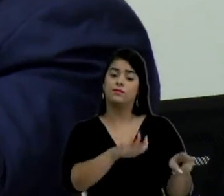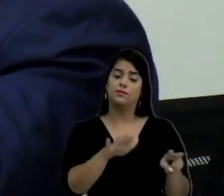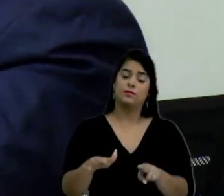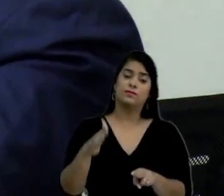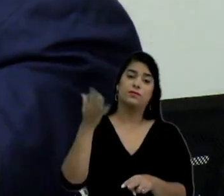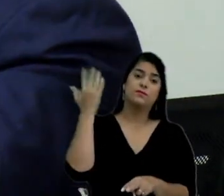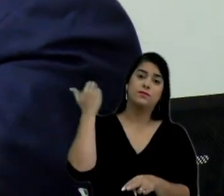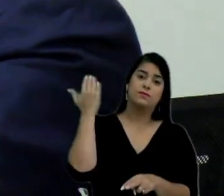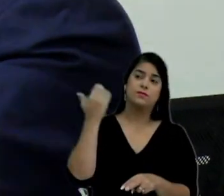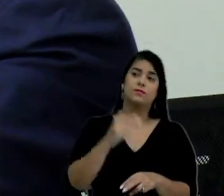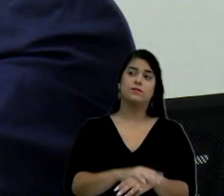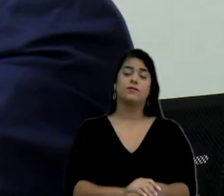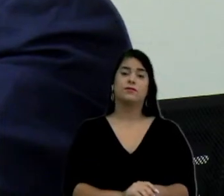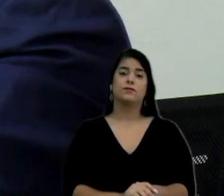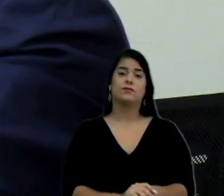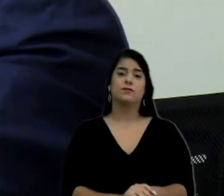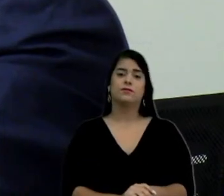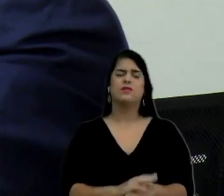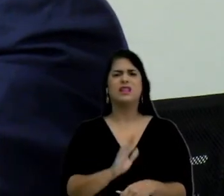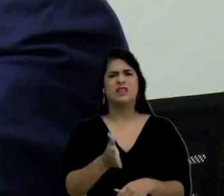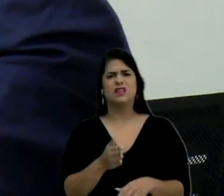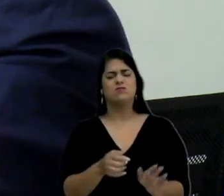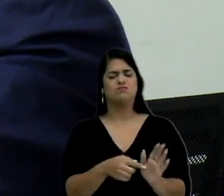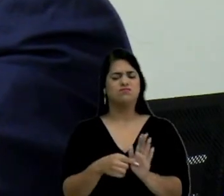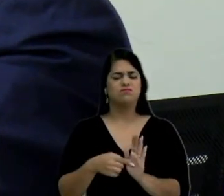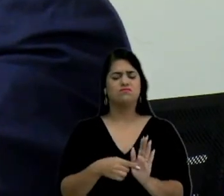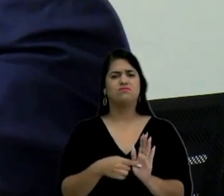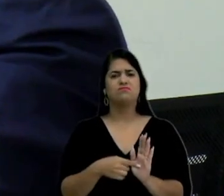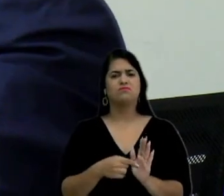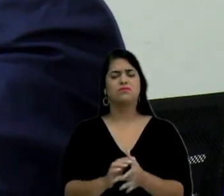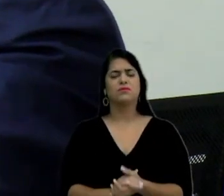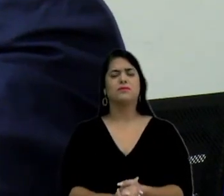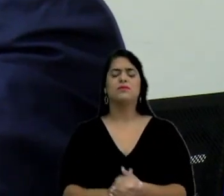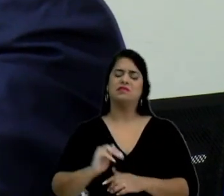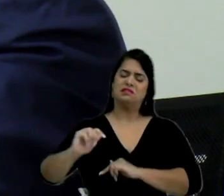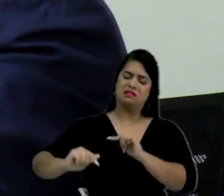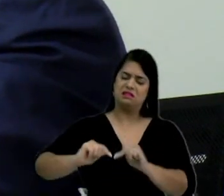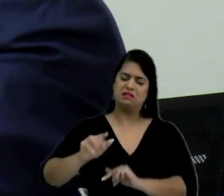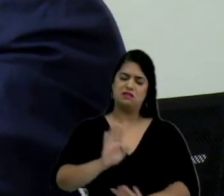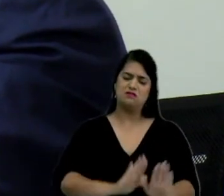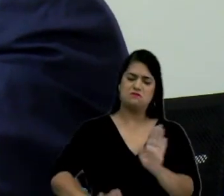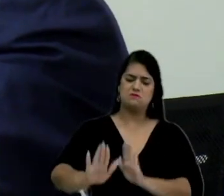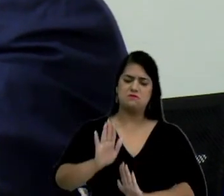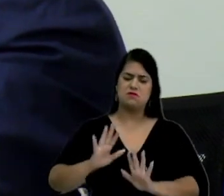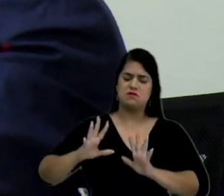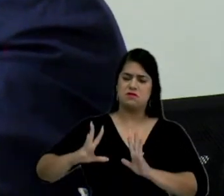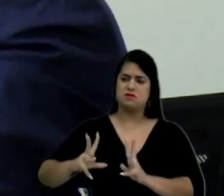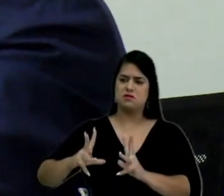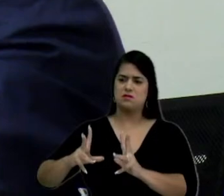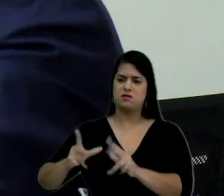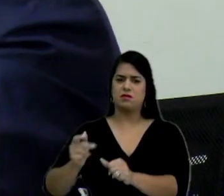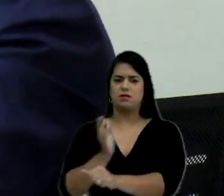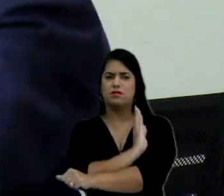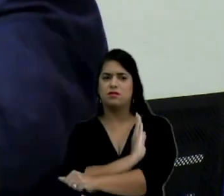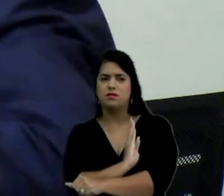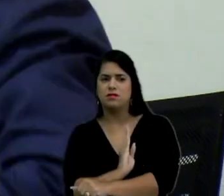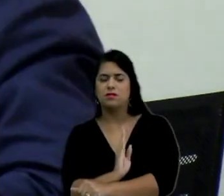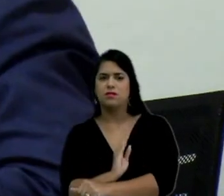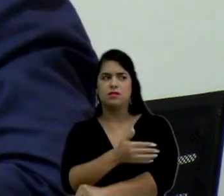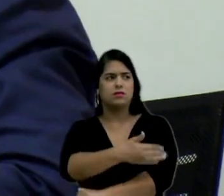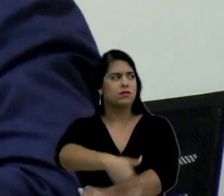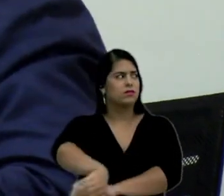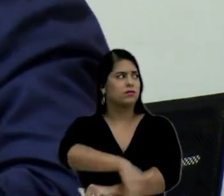passada mas já tá demonstrando para que veio trabalhando cuidando das limpez das rua e quero lhe dizer